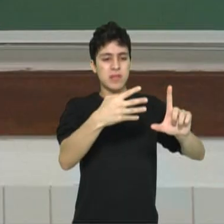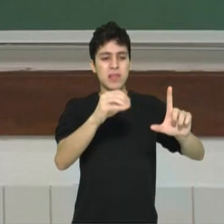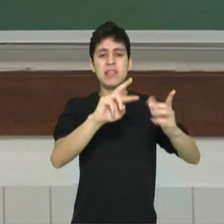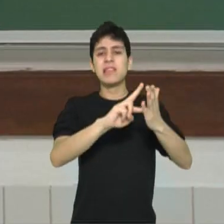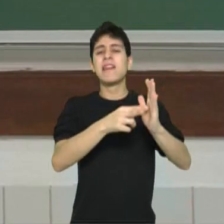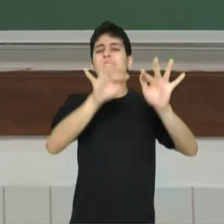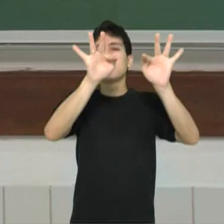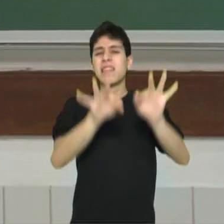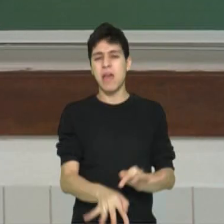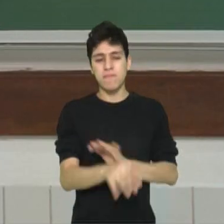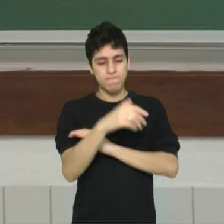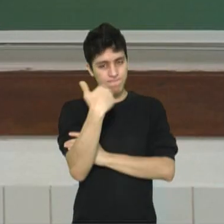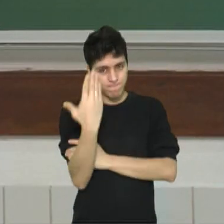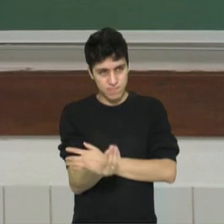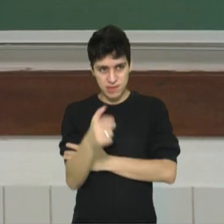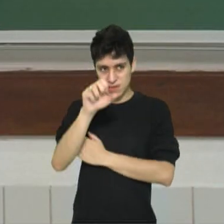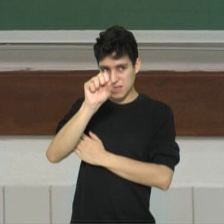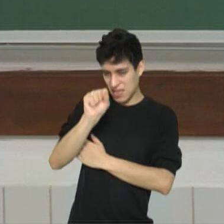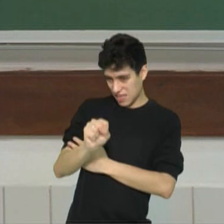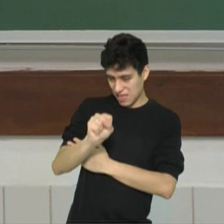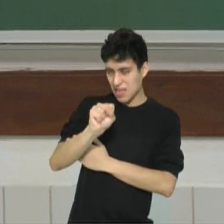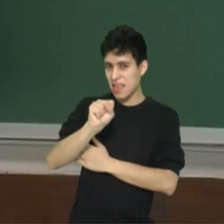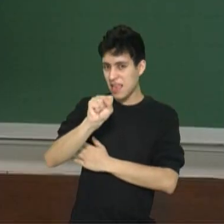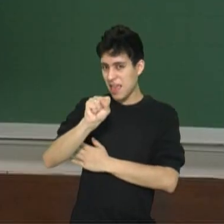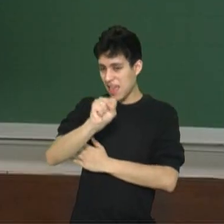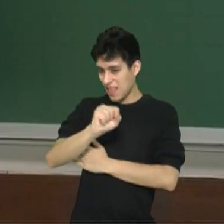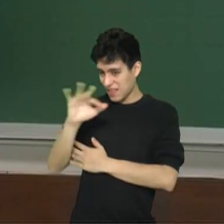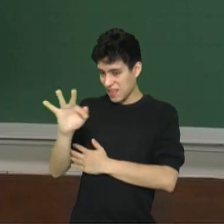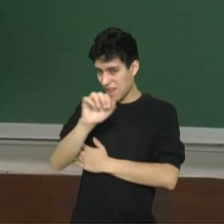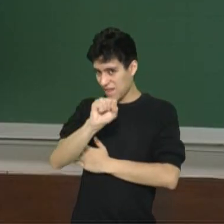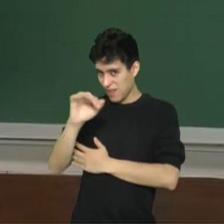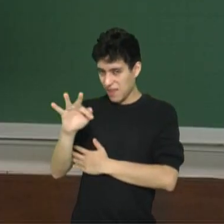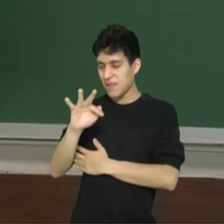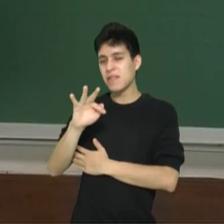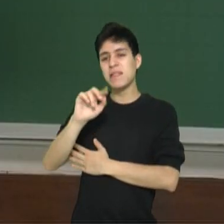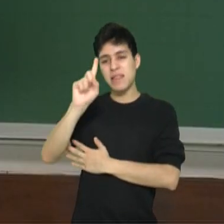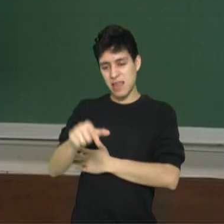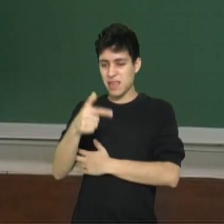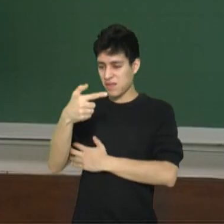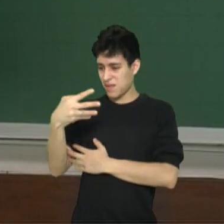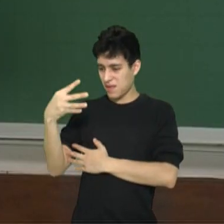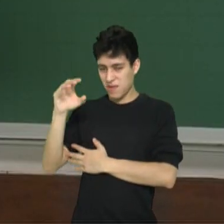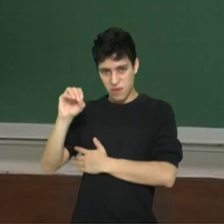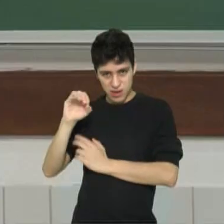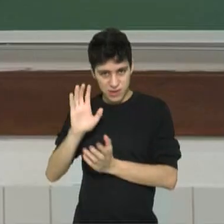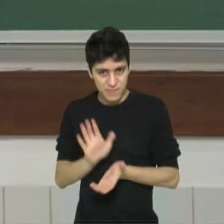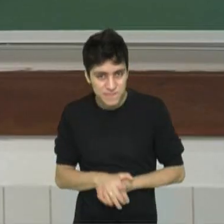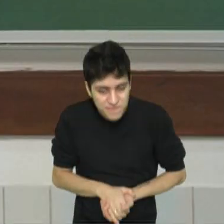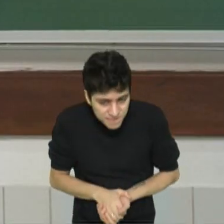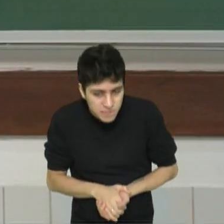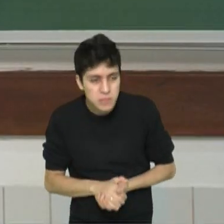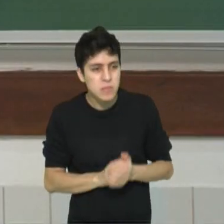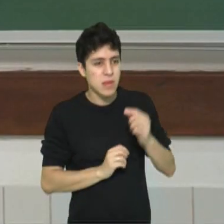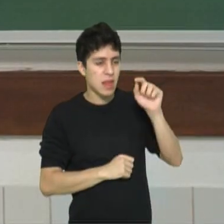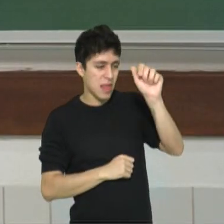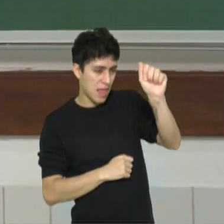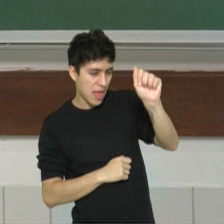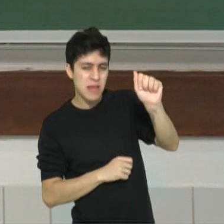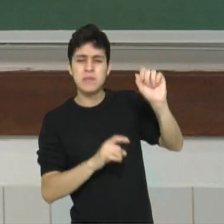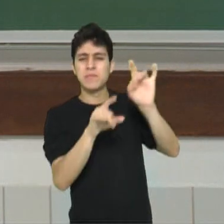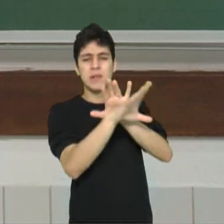final. Então, o S ou SF, né? Quilômetro 240. Respondido a letra